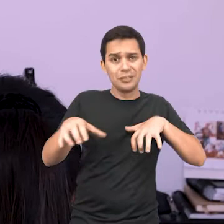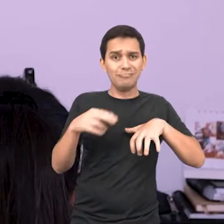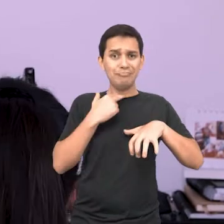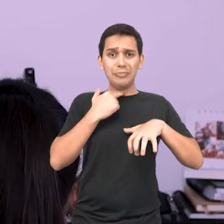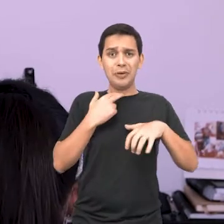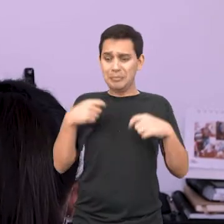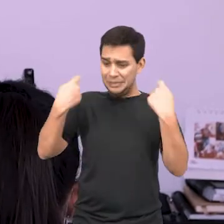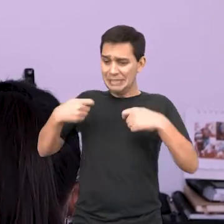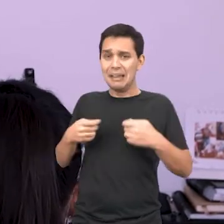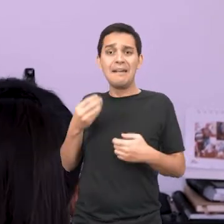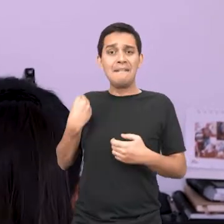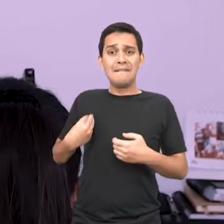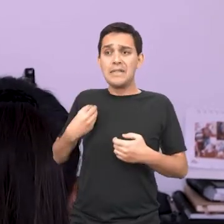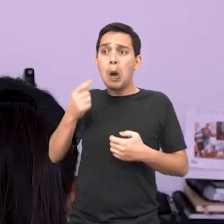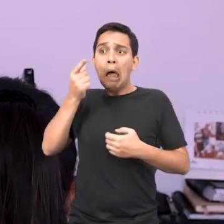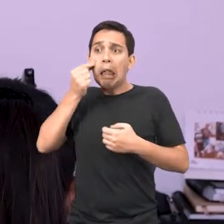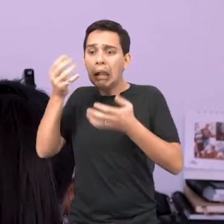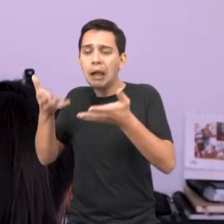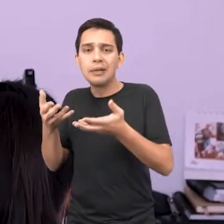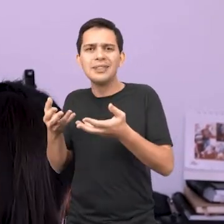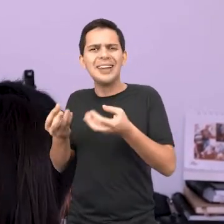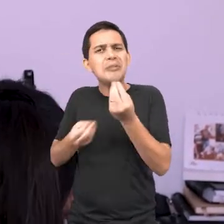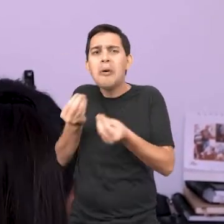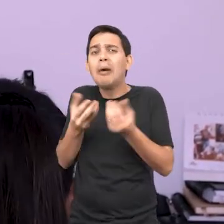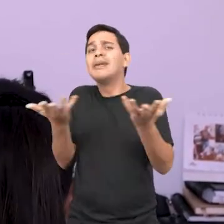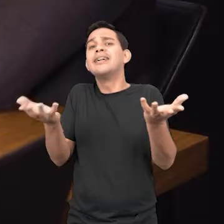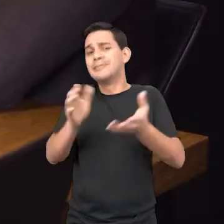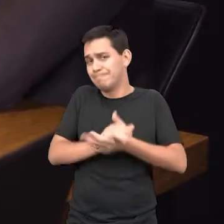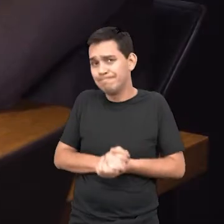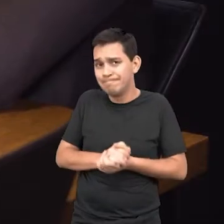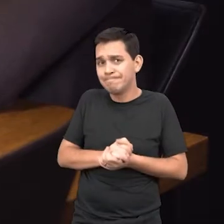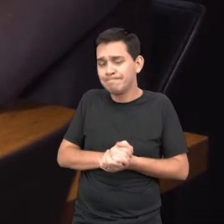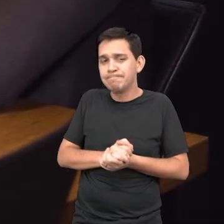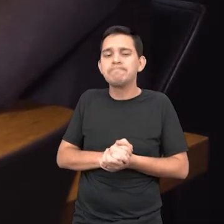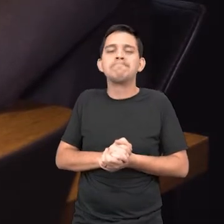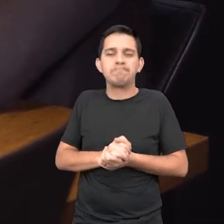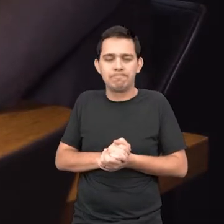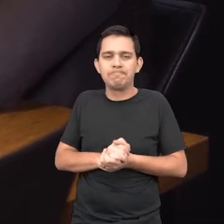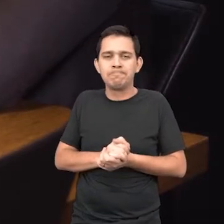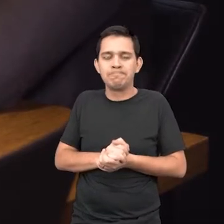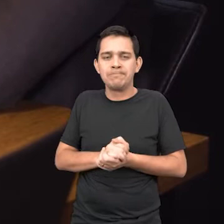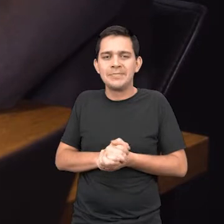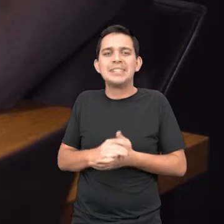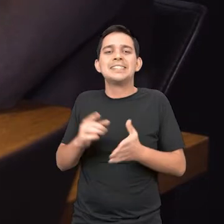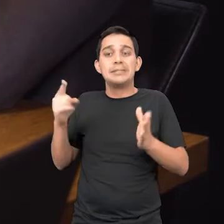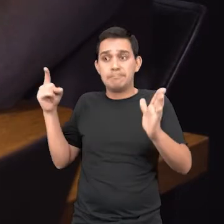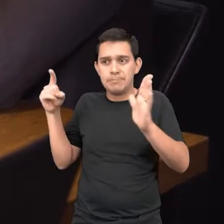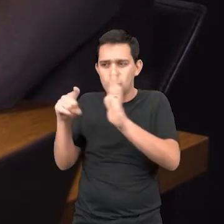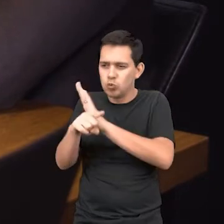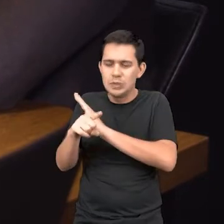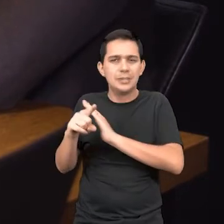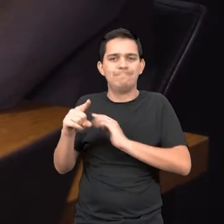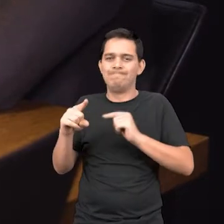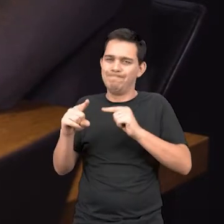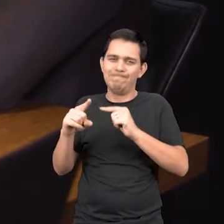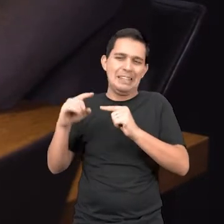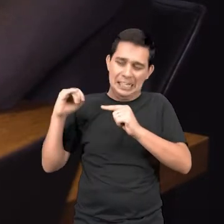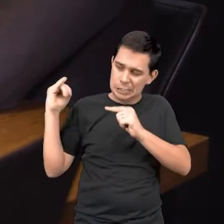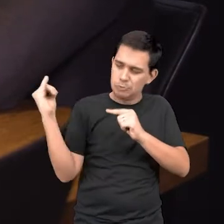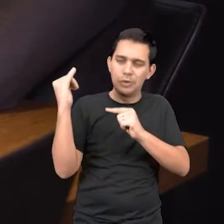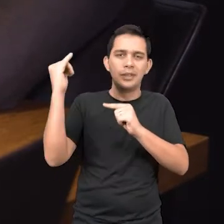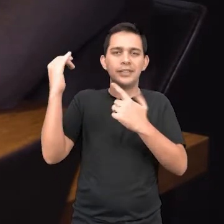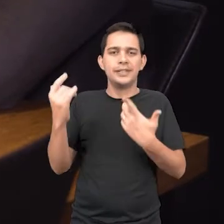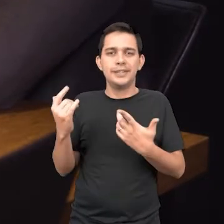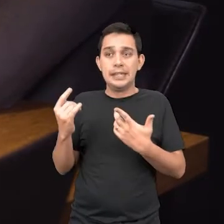suas tarefas. E aí, como fazer? Essa pergunta tem chegado com frequência ao escritório do